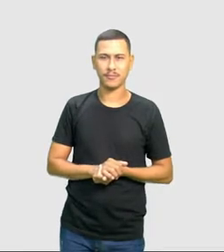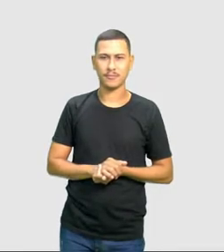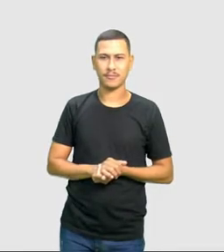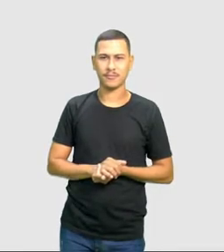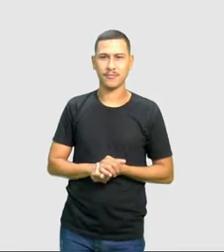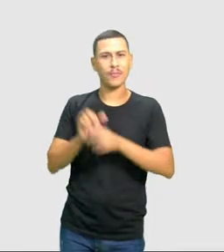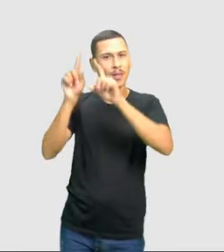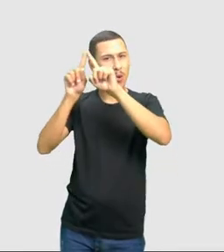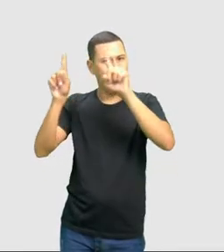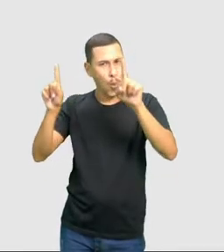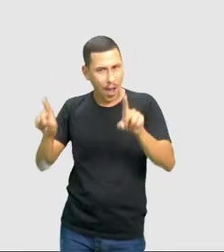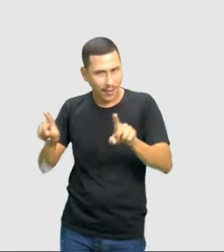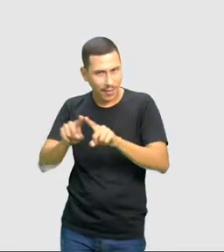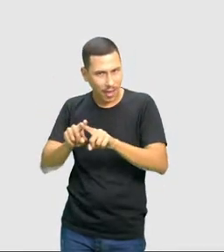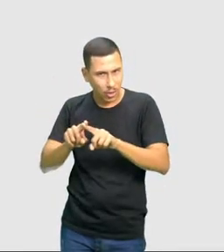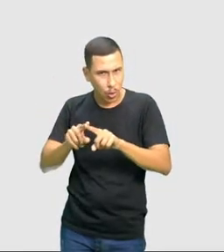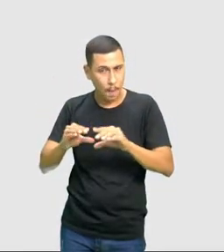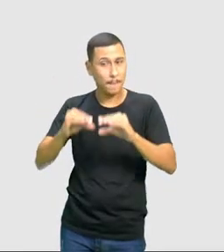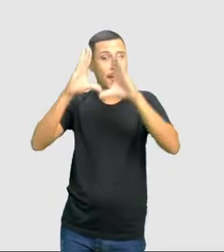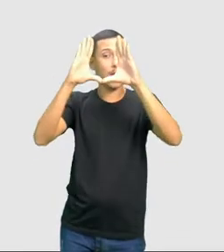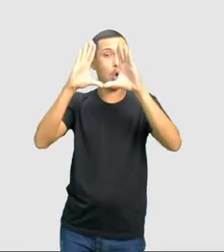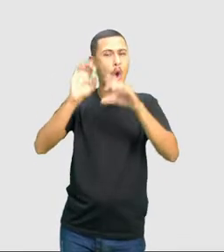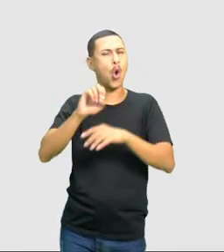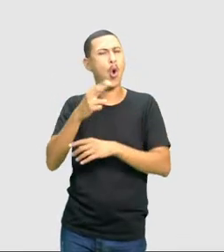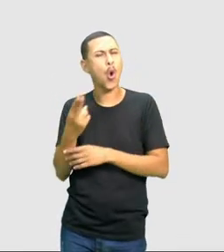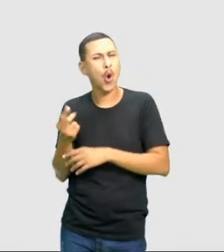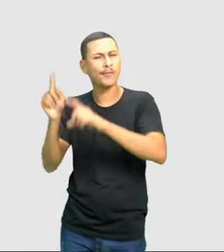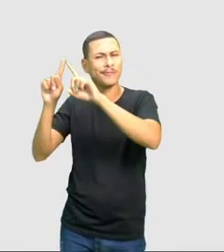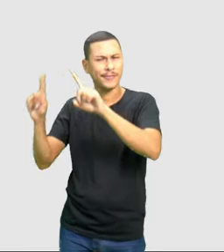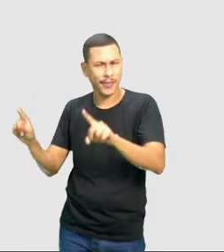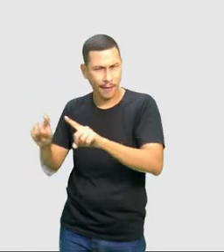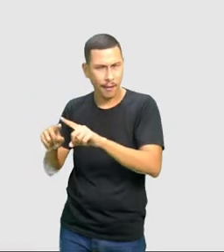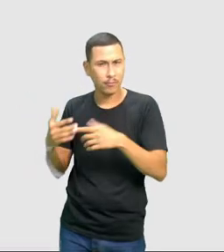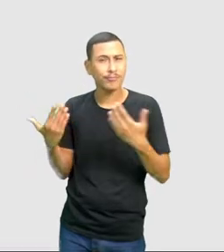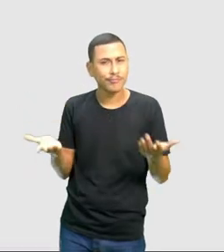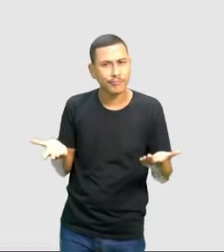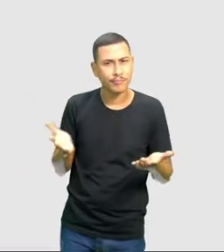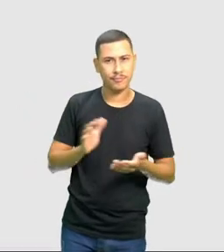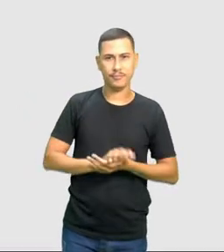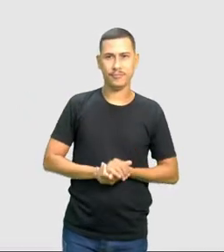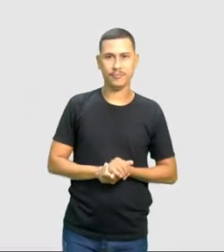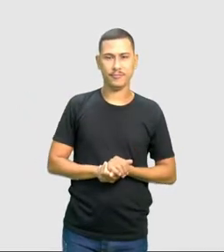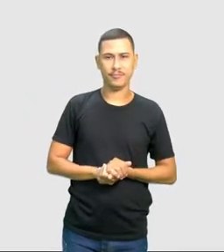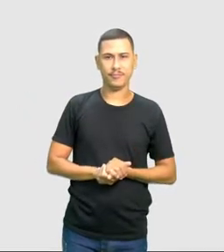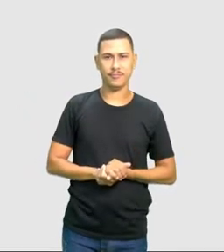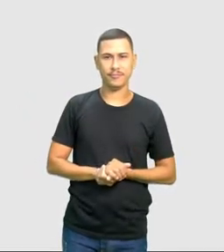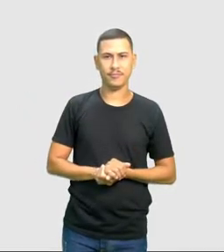Seria o quadrado maior ou o triângulo?